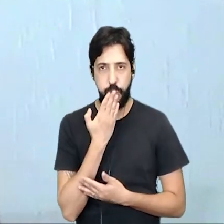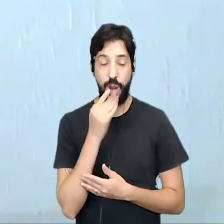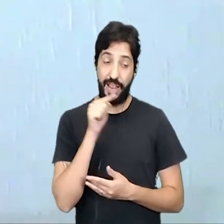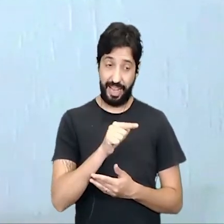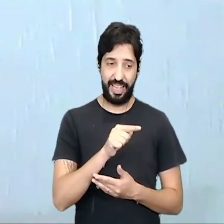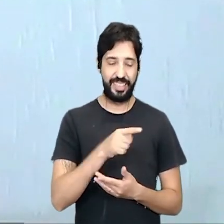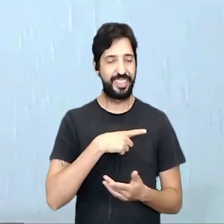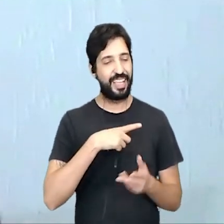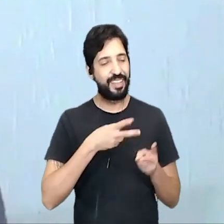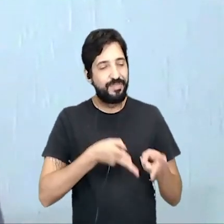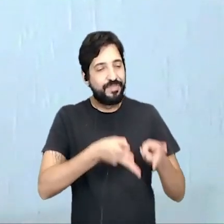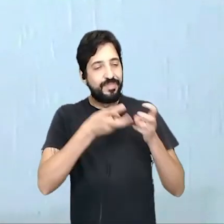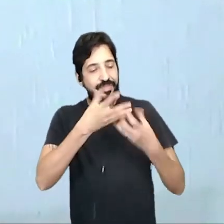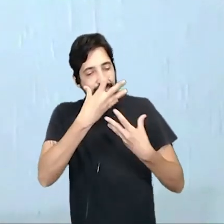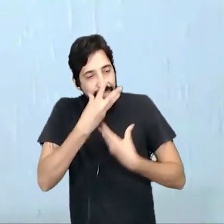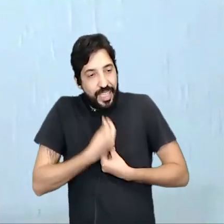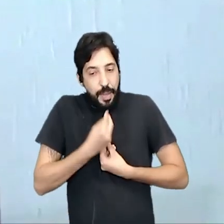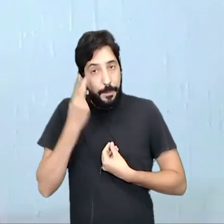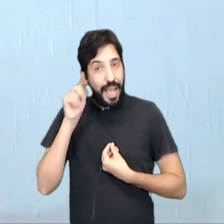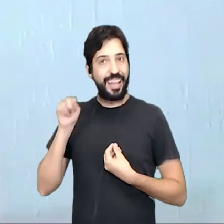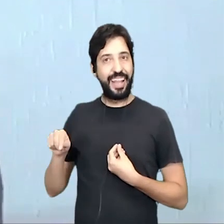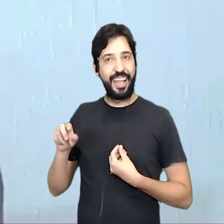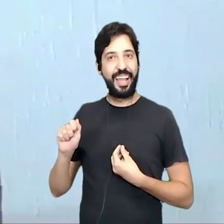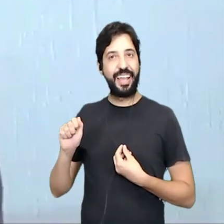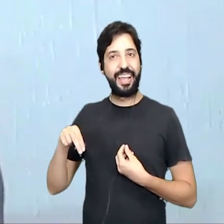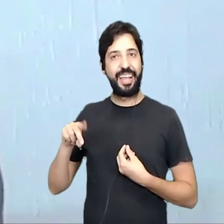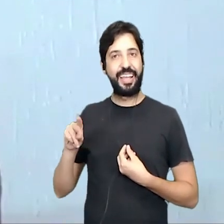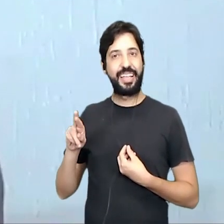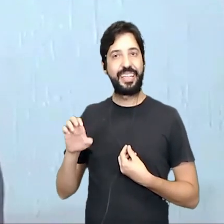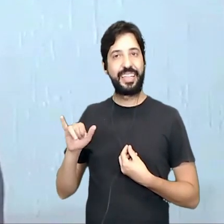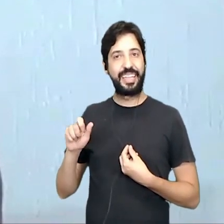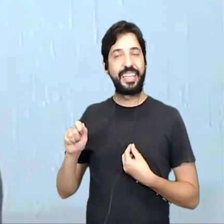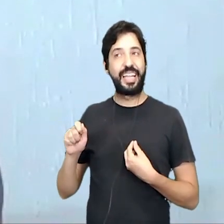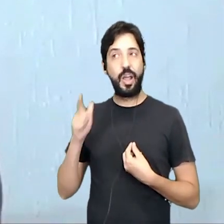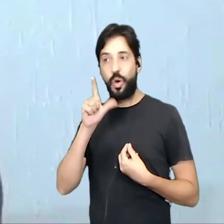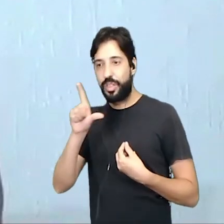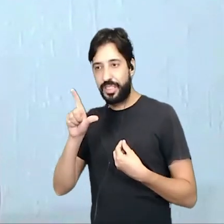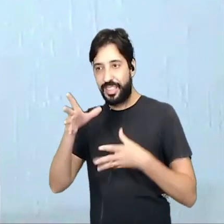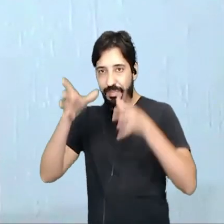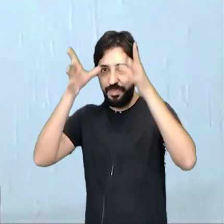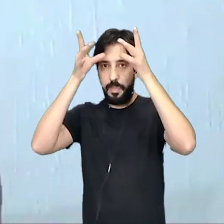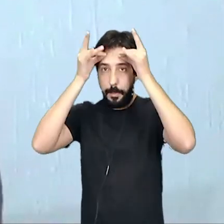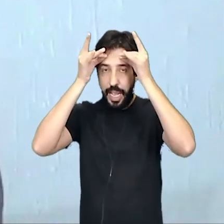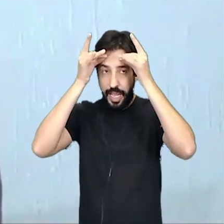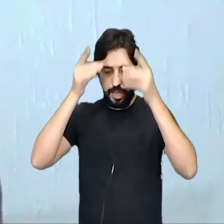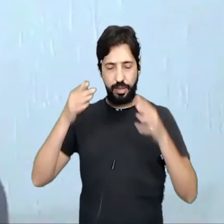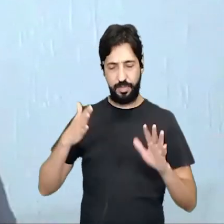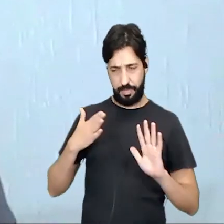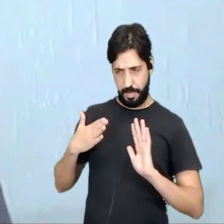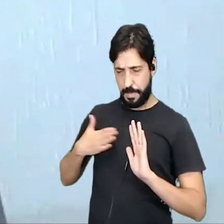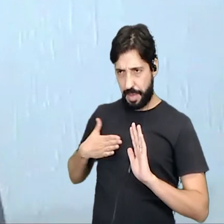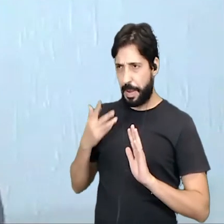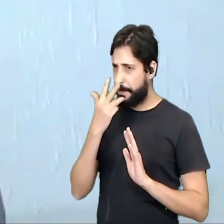silêncio do mundo, que inspirou a Andrea a fixar essa parada